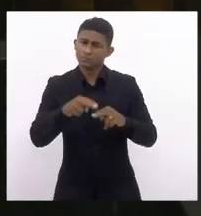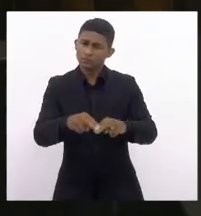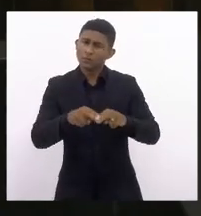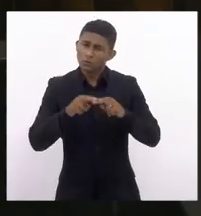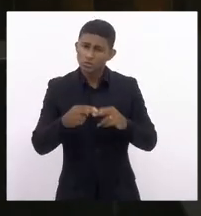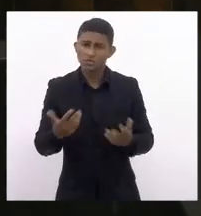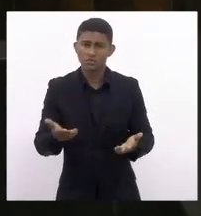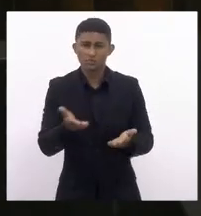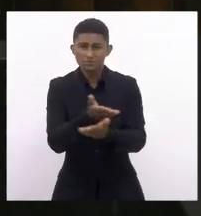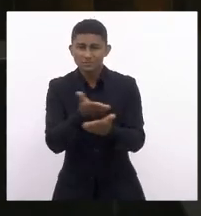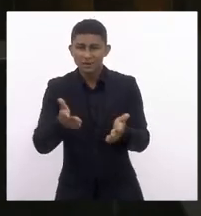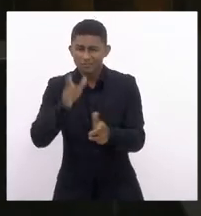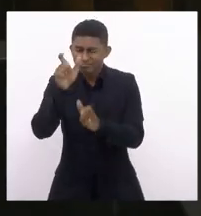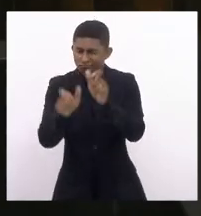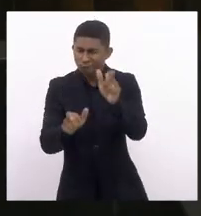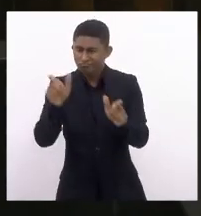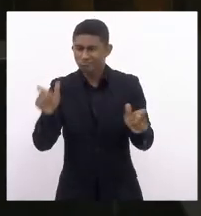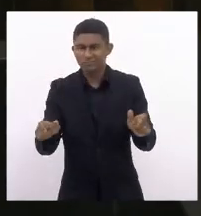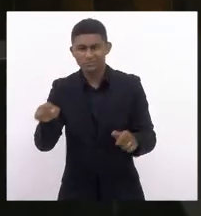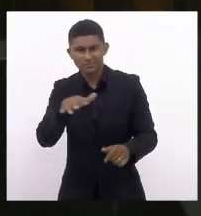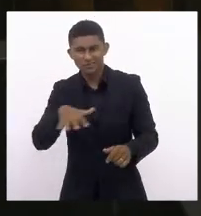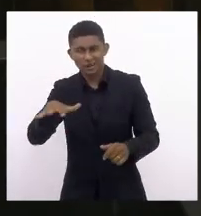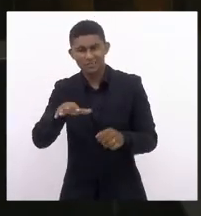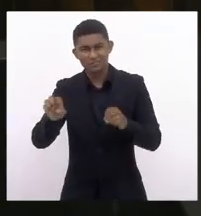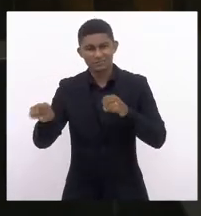que os profissionais de educação estão se